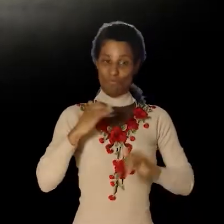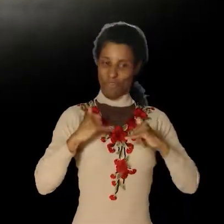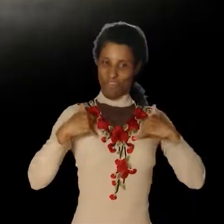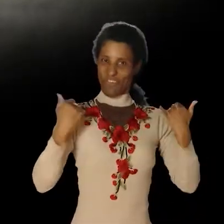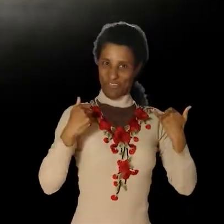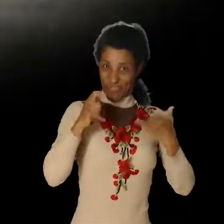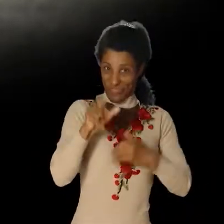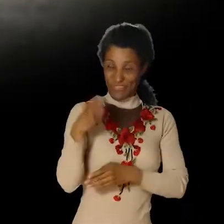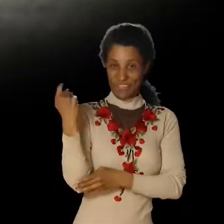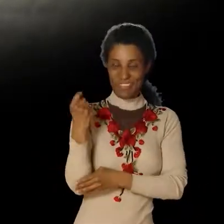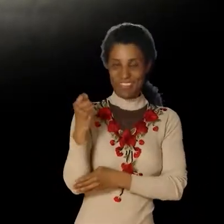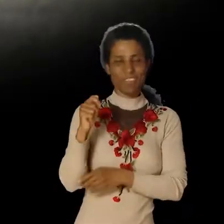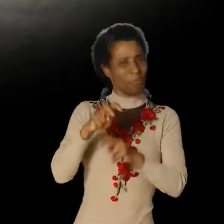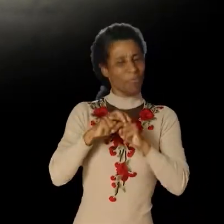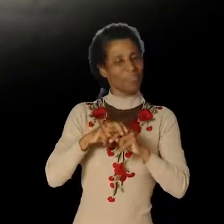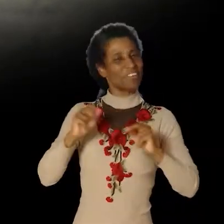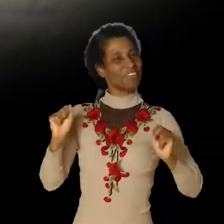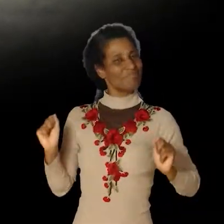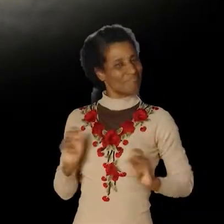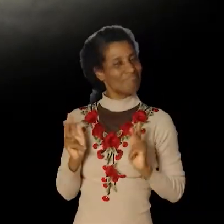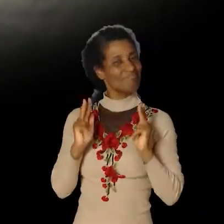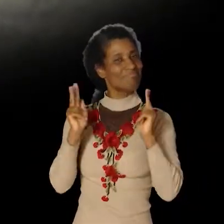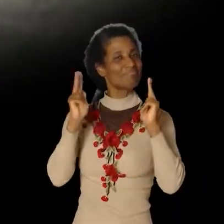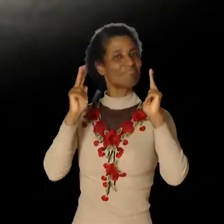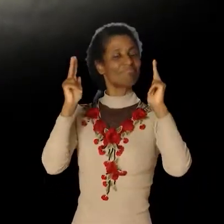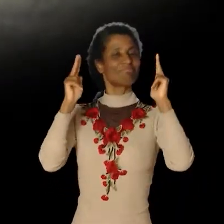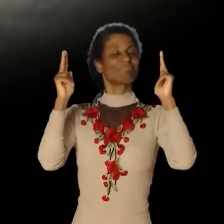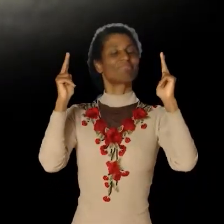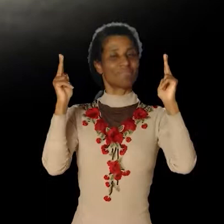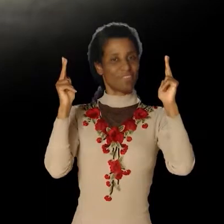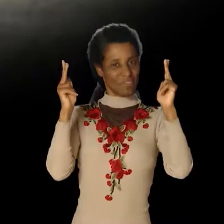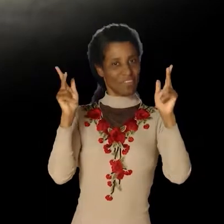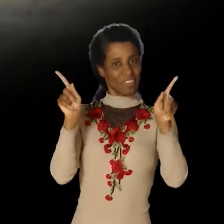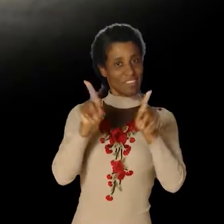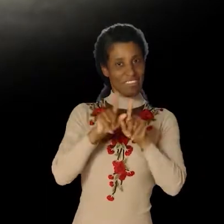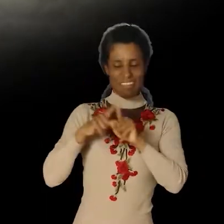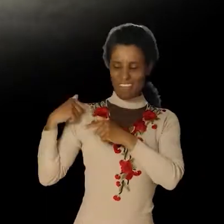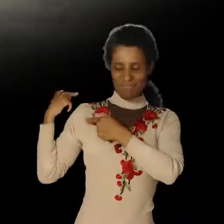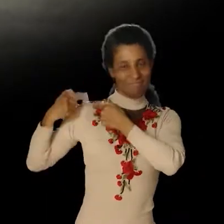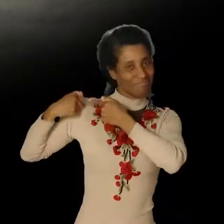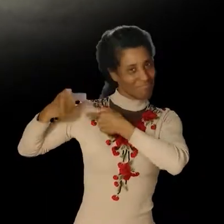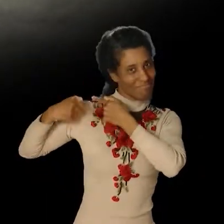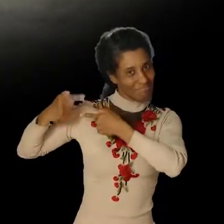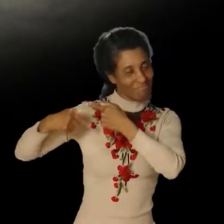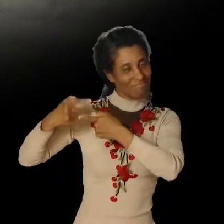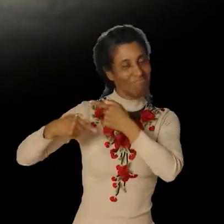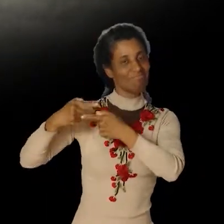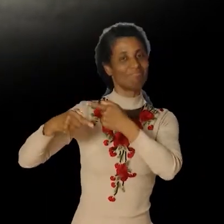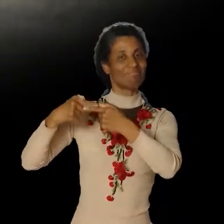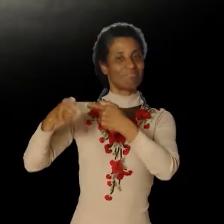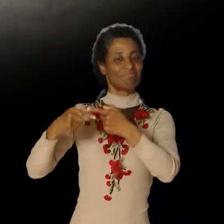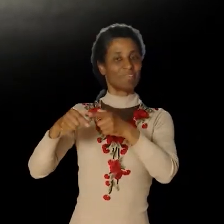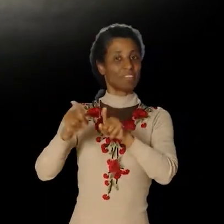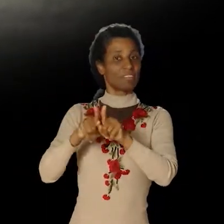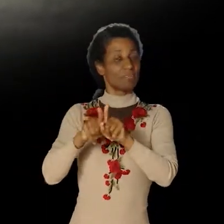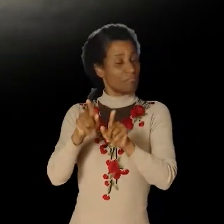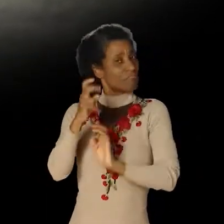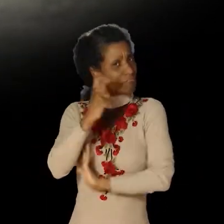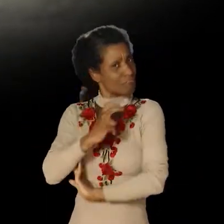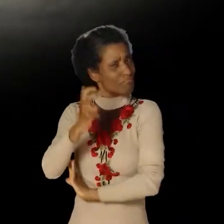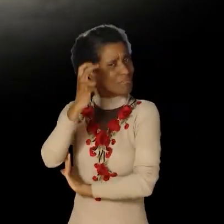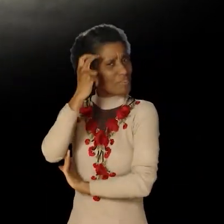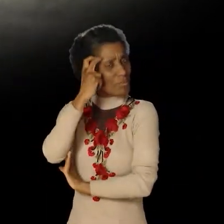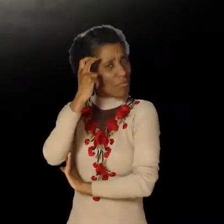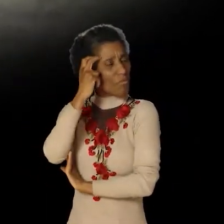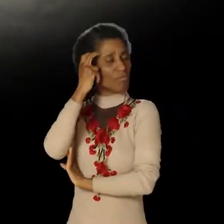do orgulho gaúcho seria pelos valores que vem sendo passado de geração em geração, a